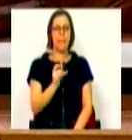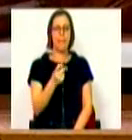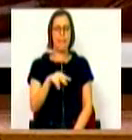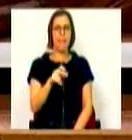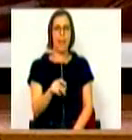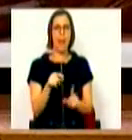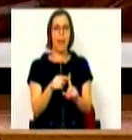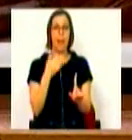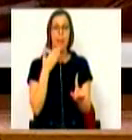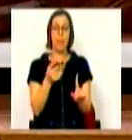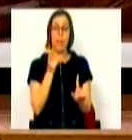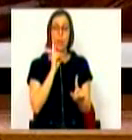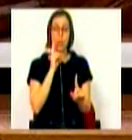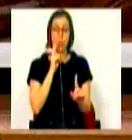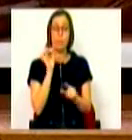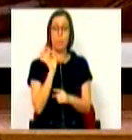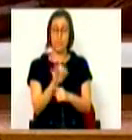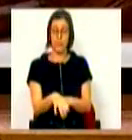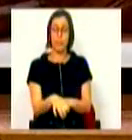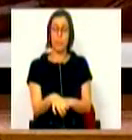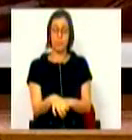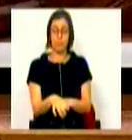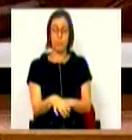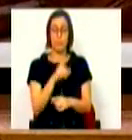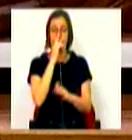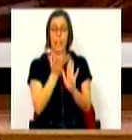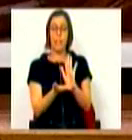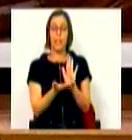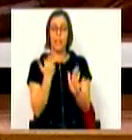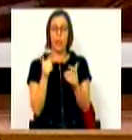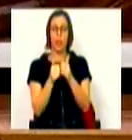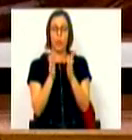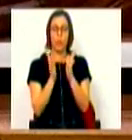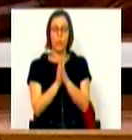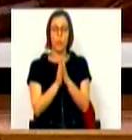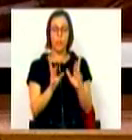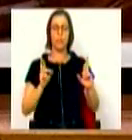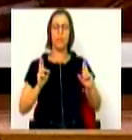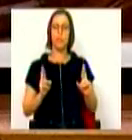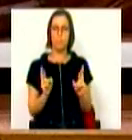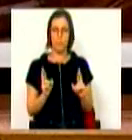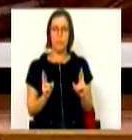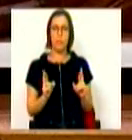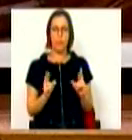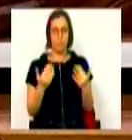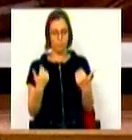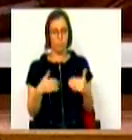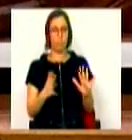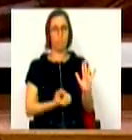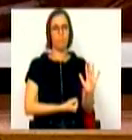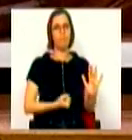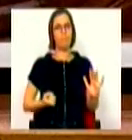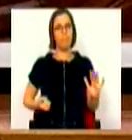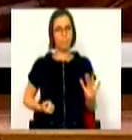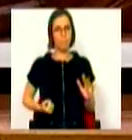quem deviam pedir desculpa, sim, os que lhe retiraram todas as esperanças quando a deixaram